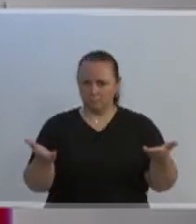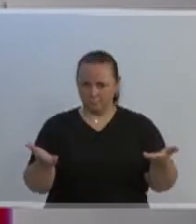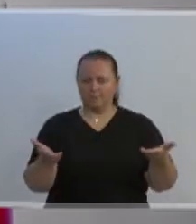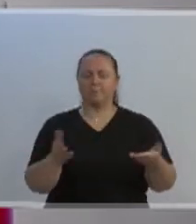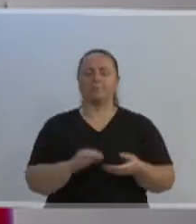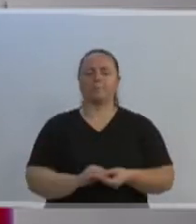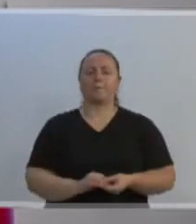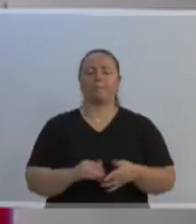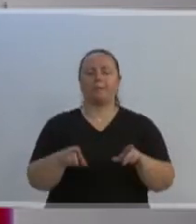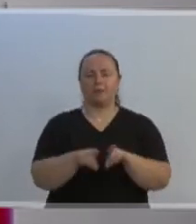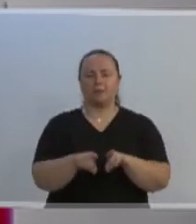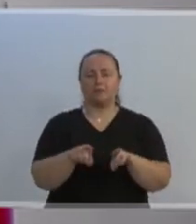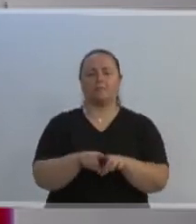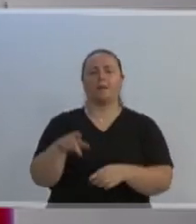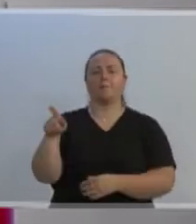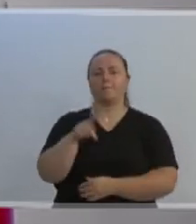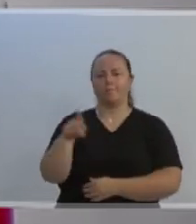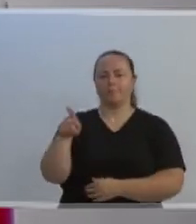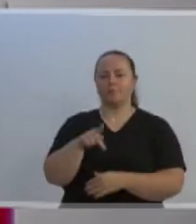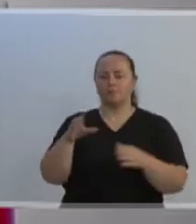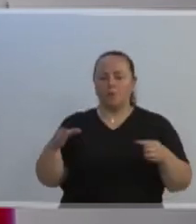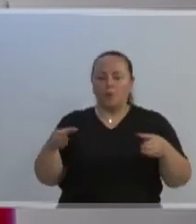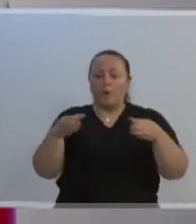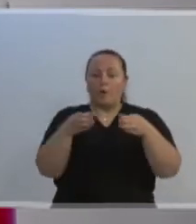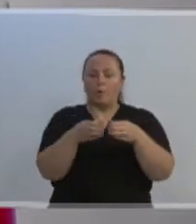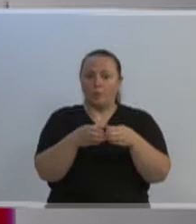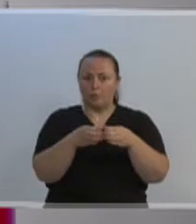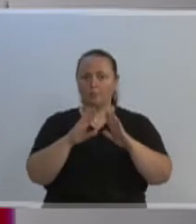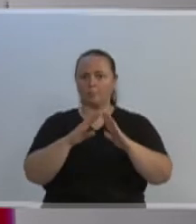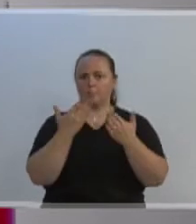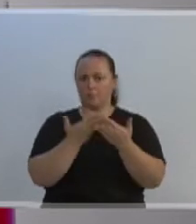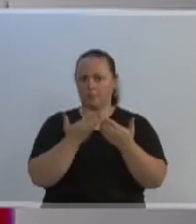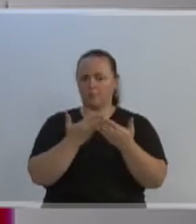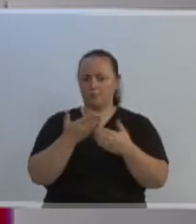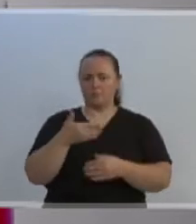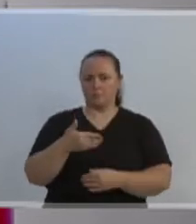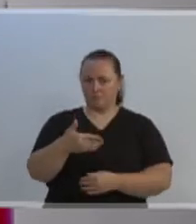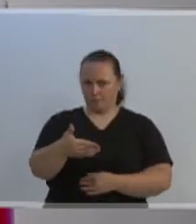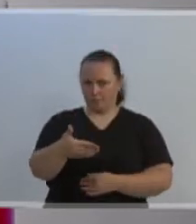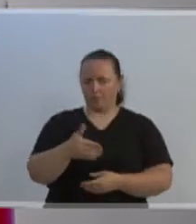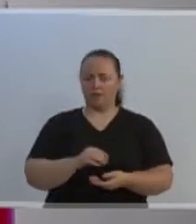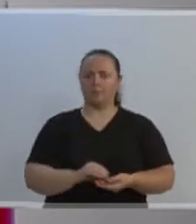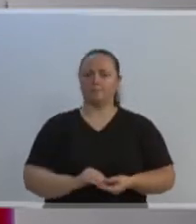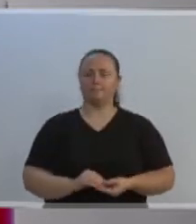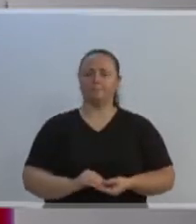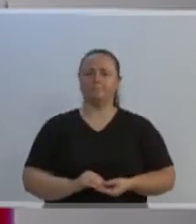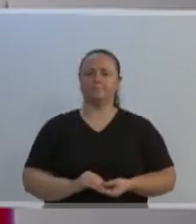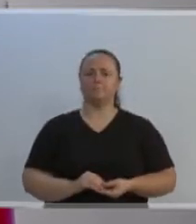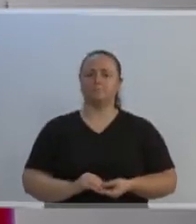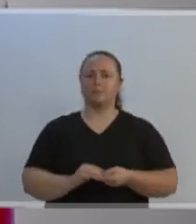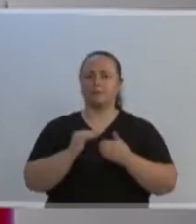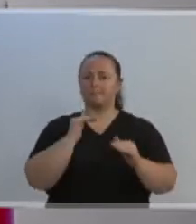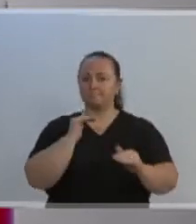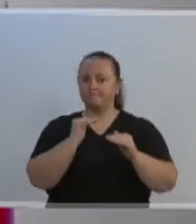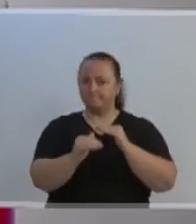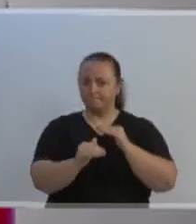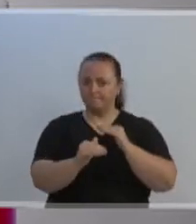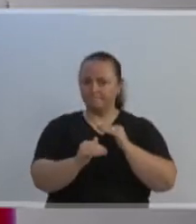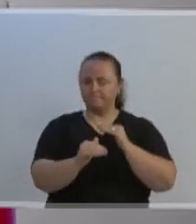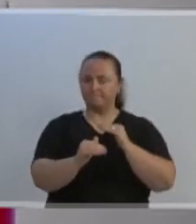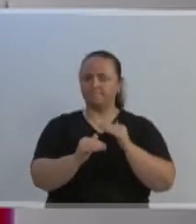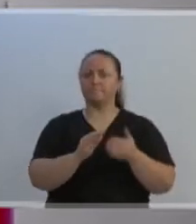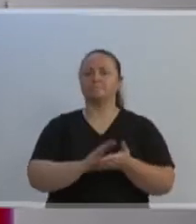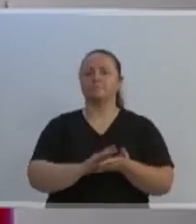aos ilustres professores que compõem o quadro docente dessa prezada instituição de ensino, que não concordam com a ideologia de